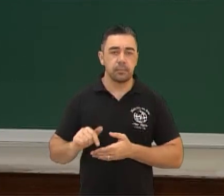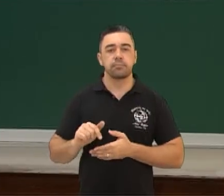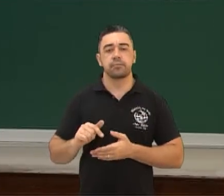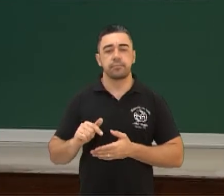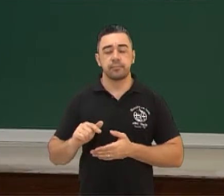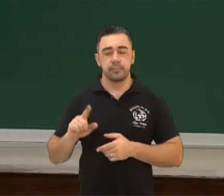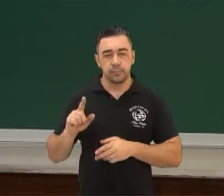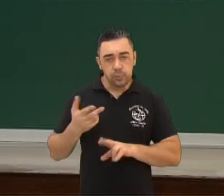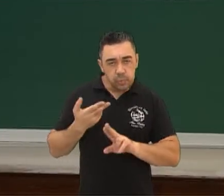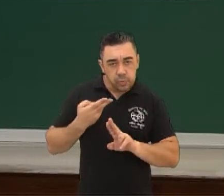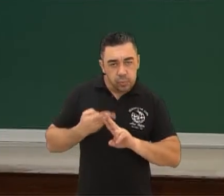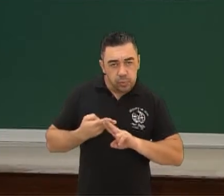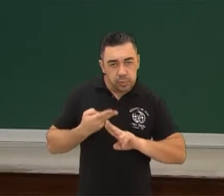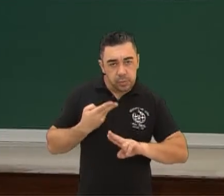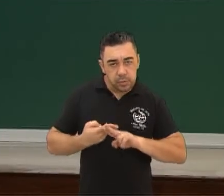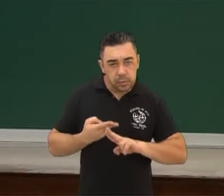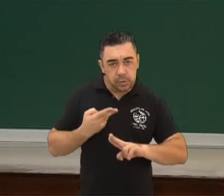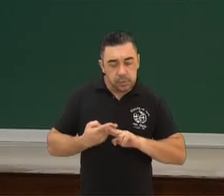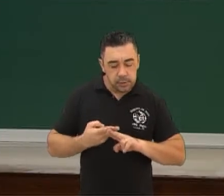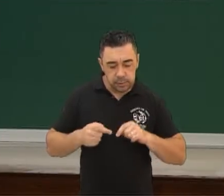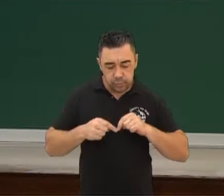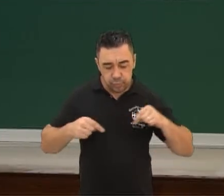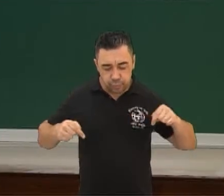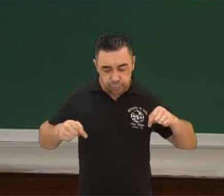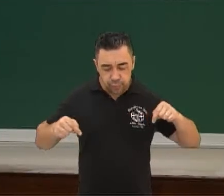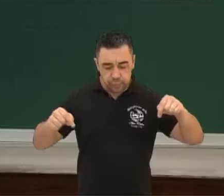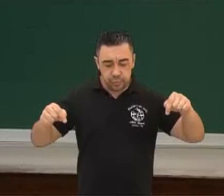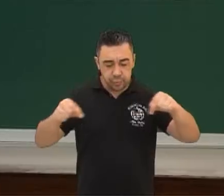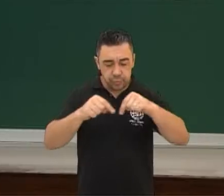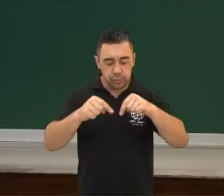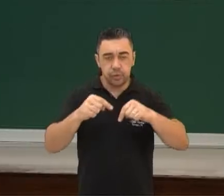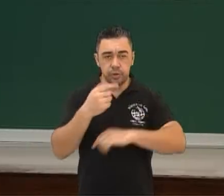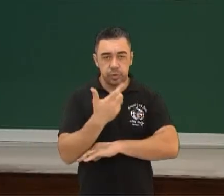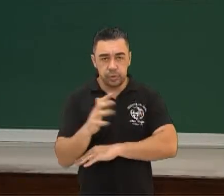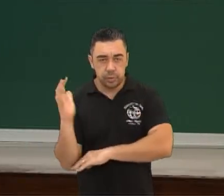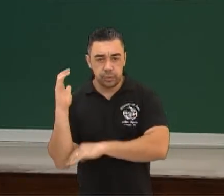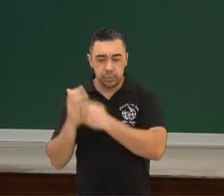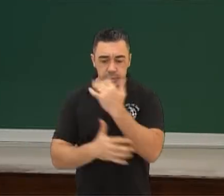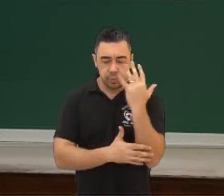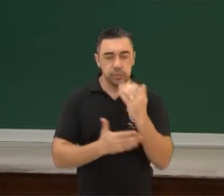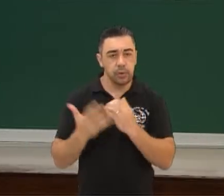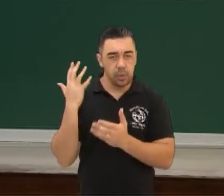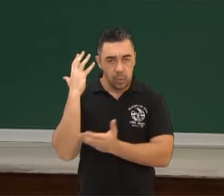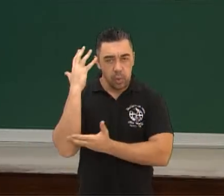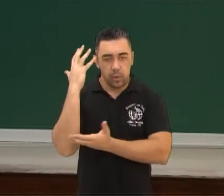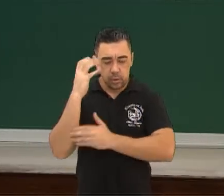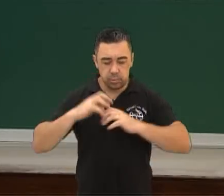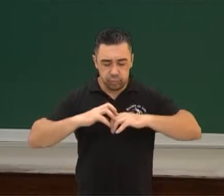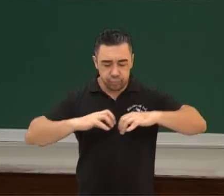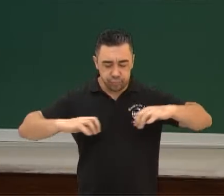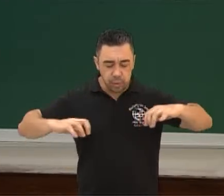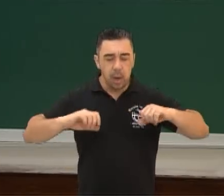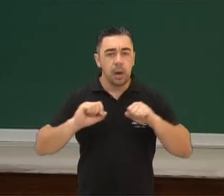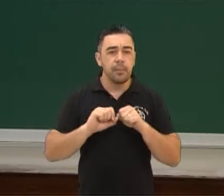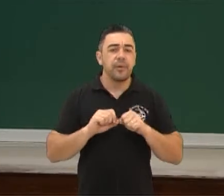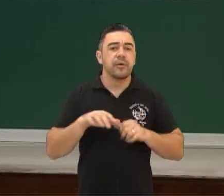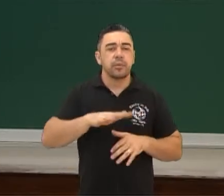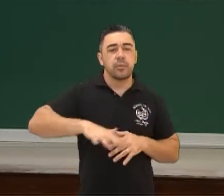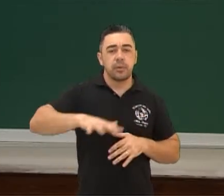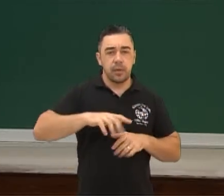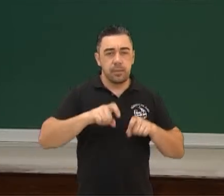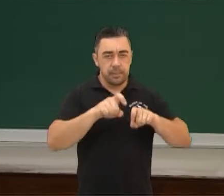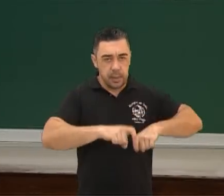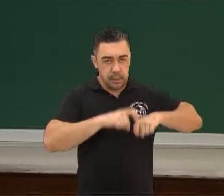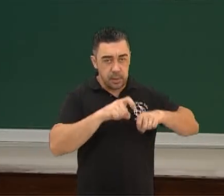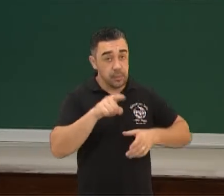práticas utilizadas para a retirada da vegetação para aí abrir espaço para a agropecuária.